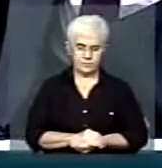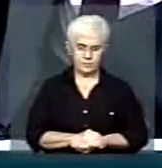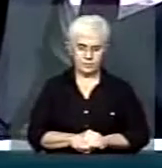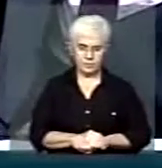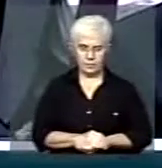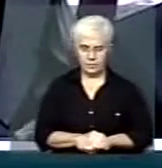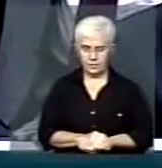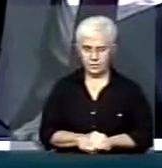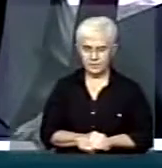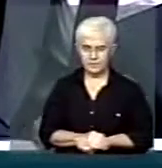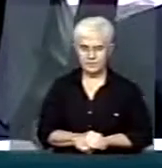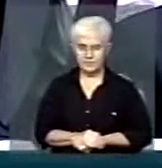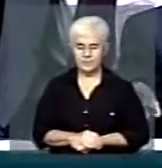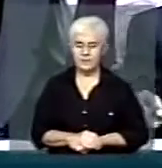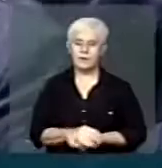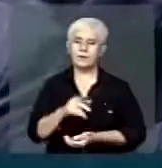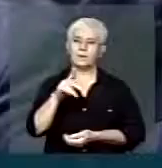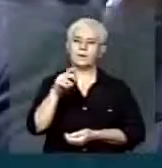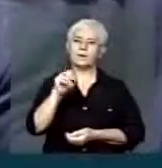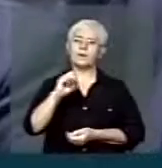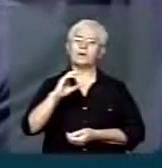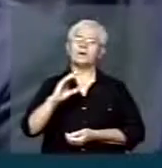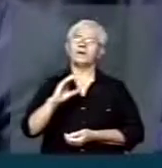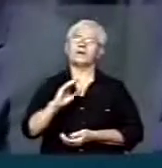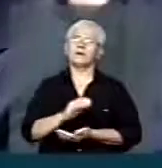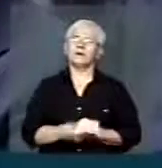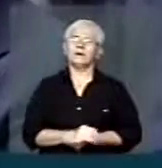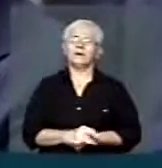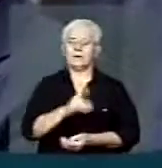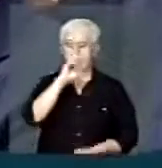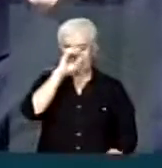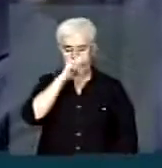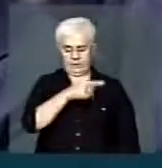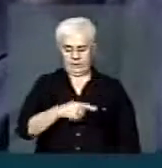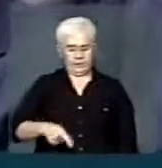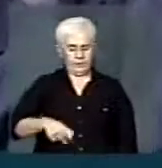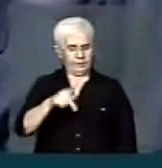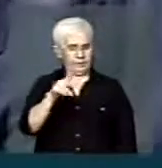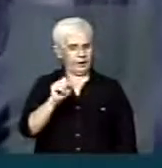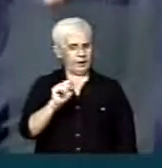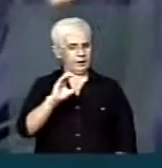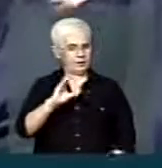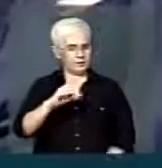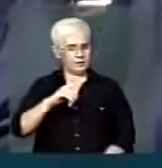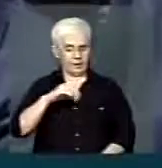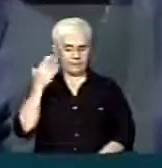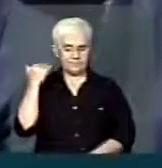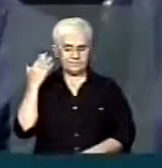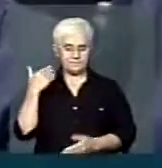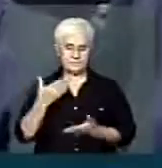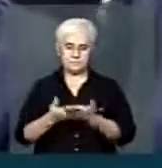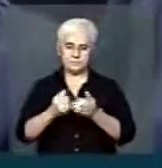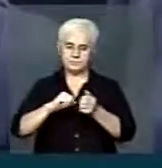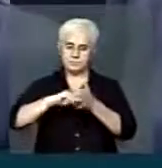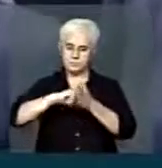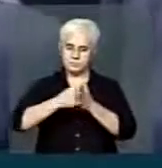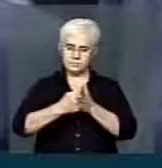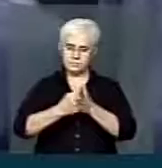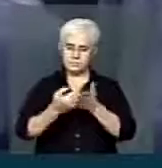630. Como vota PSC? Senhor presidente, o PSC, que até então estava em